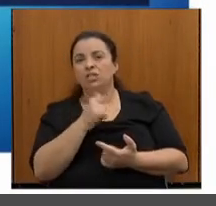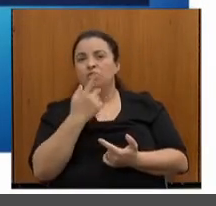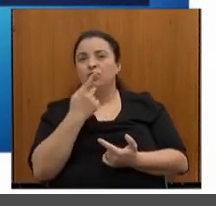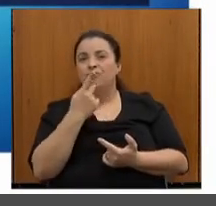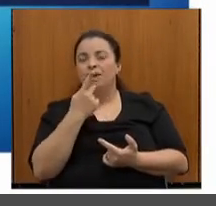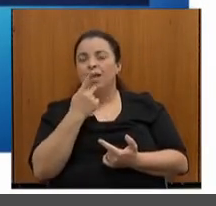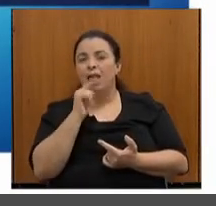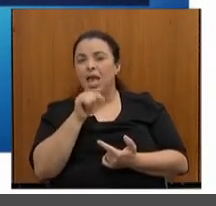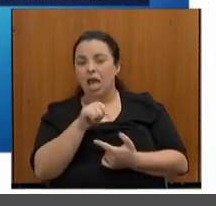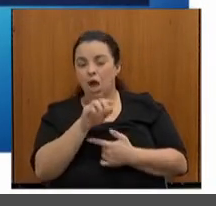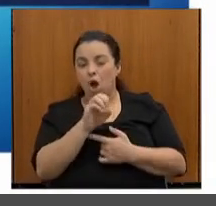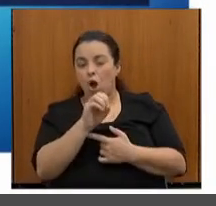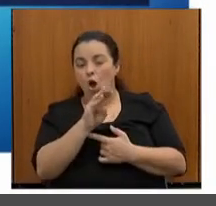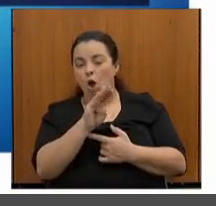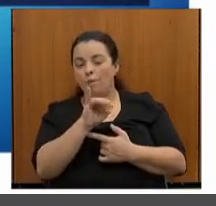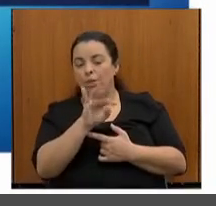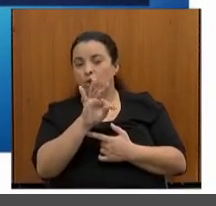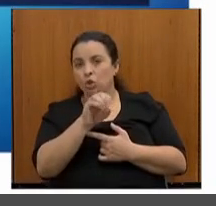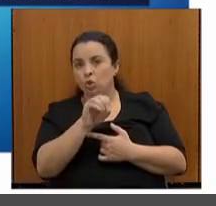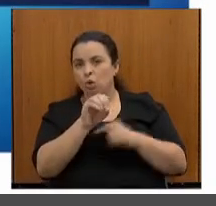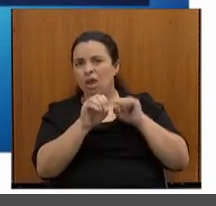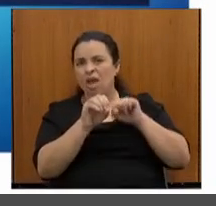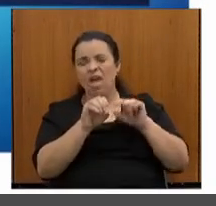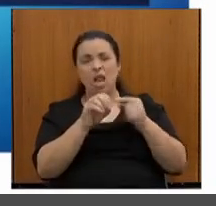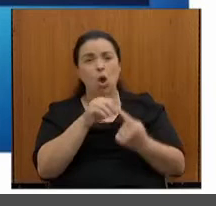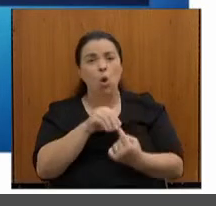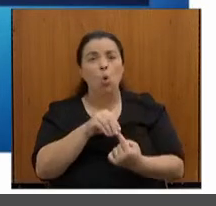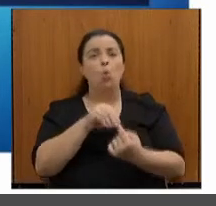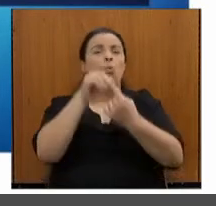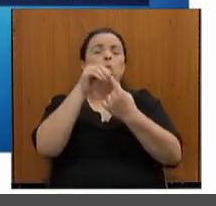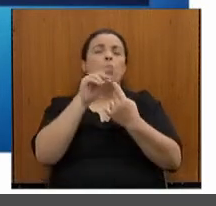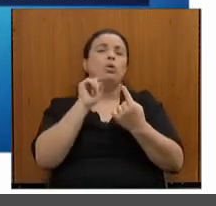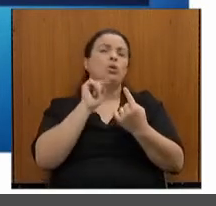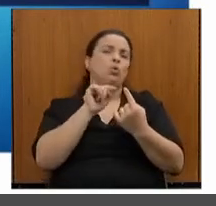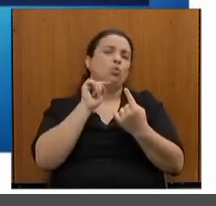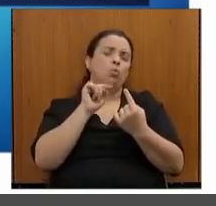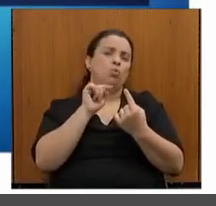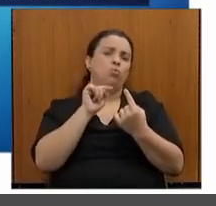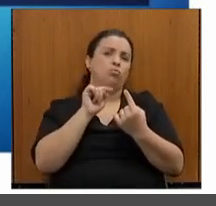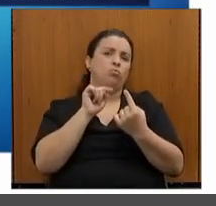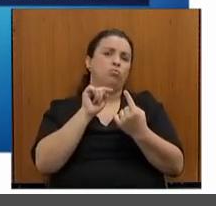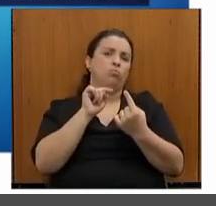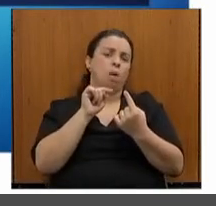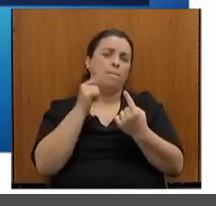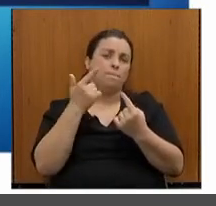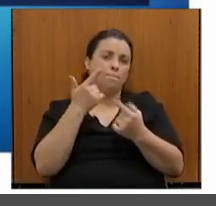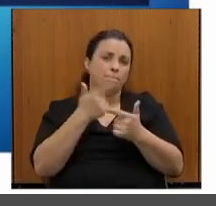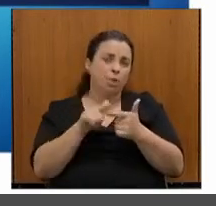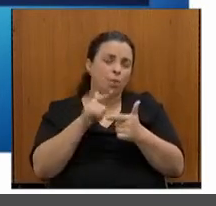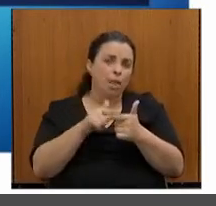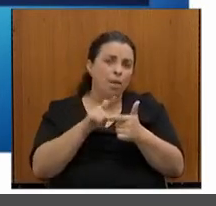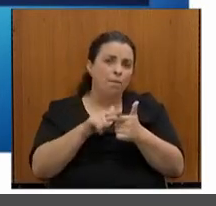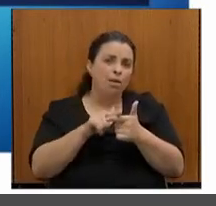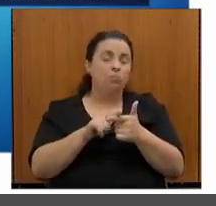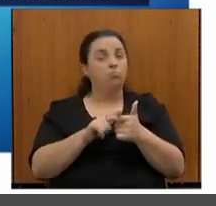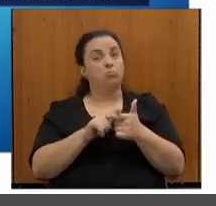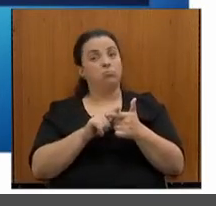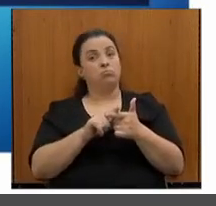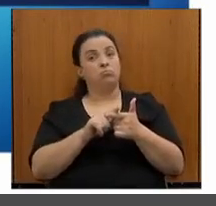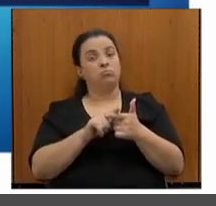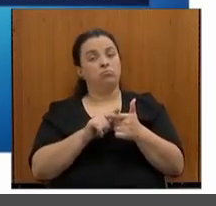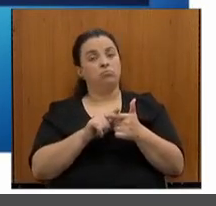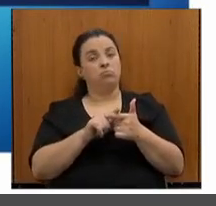único evento que envolve esse problema, porque muitas dessas mulheres